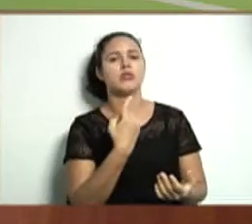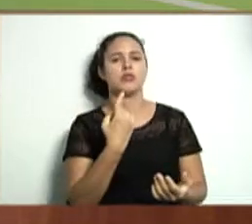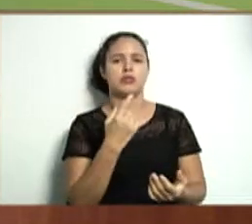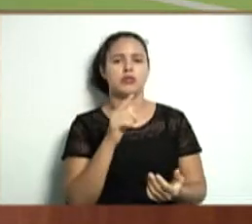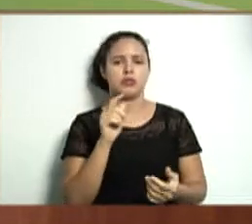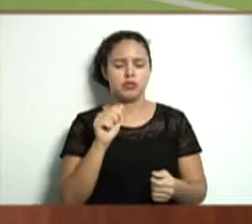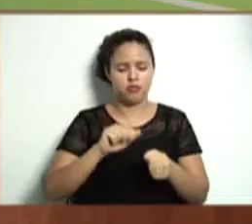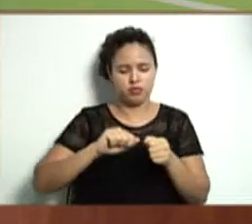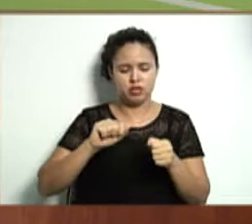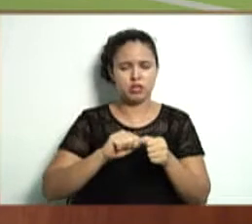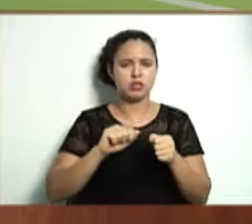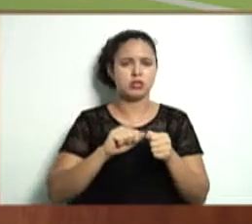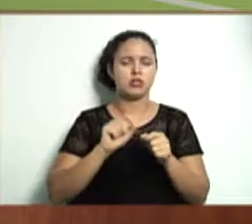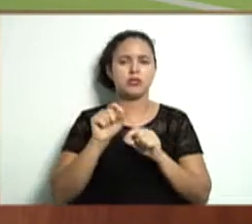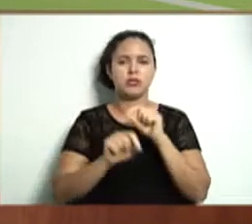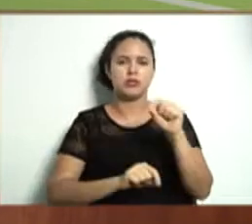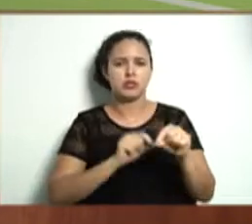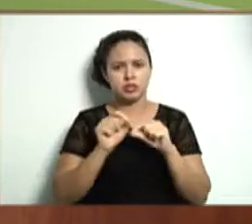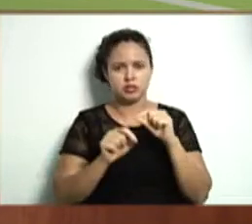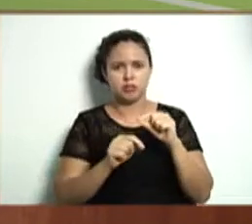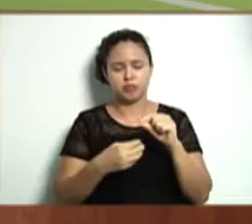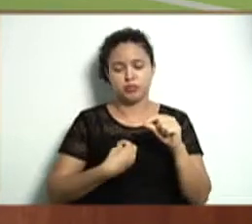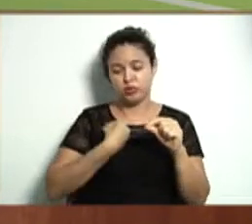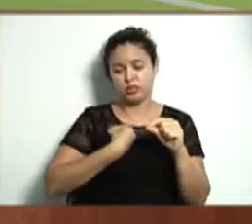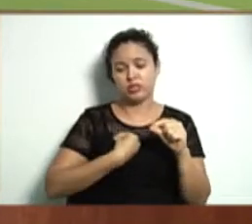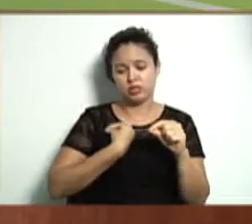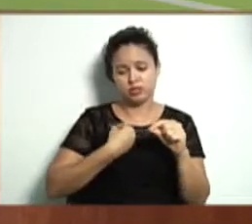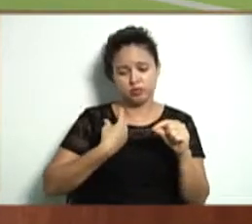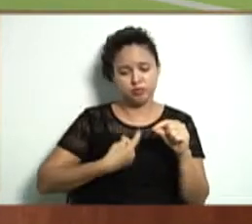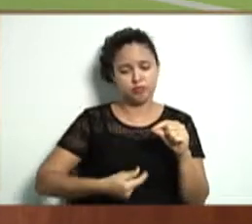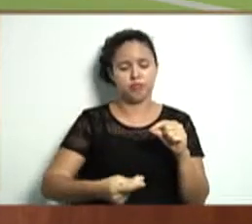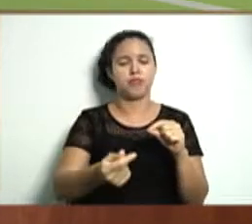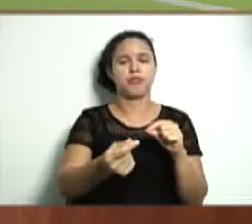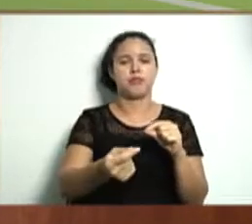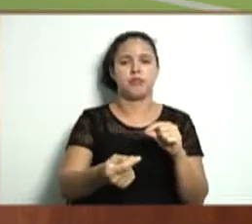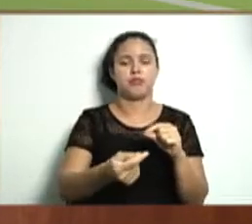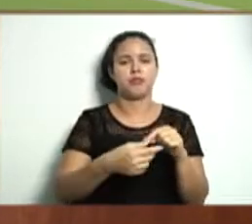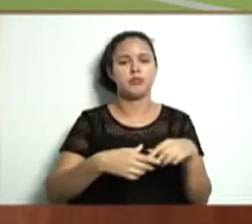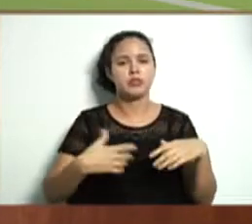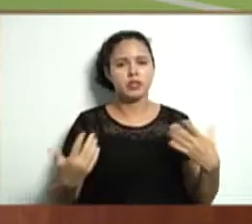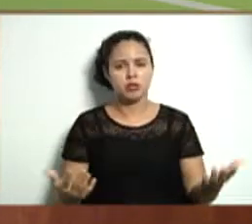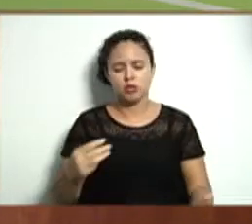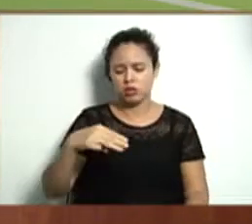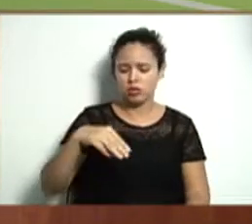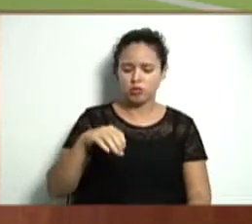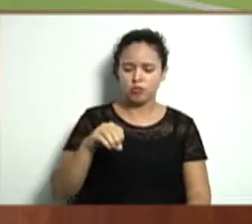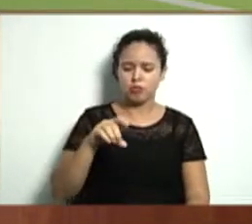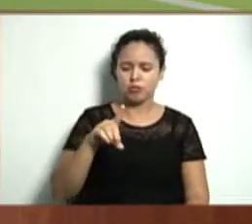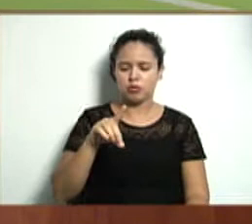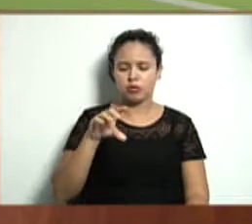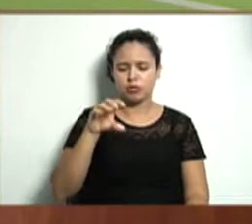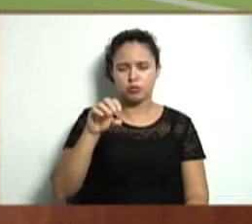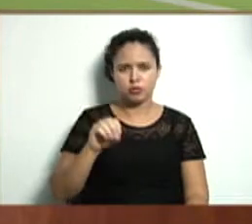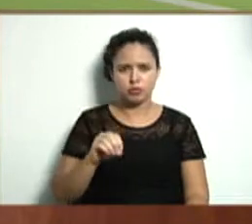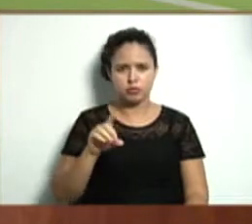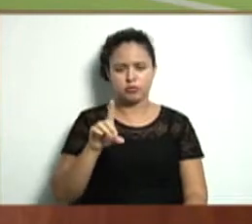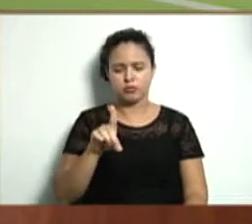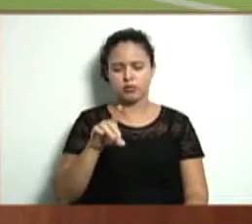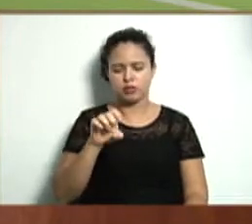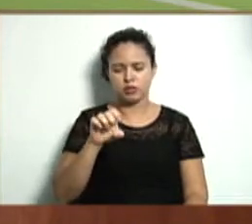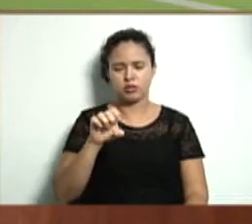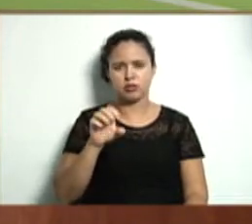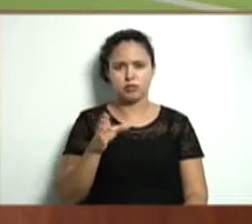é, no fundo, a nossa maneira de ser. Então, quando nós falamos modo de produção, e aí falamos para